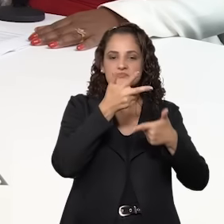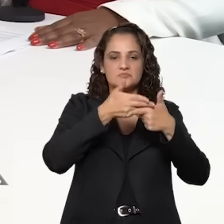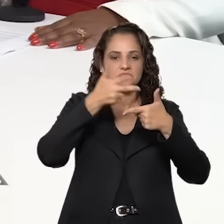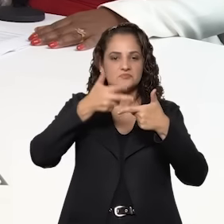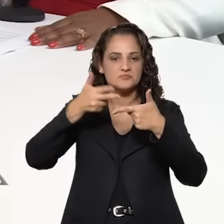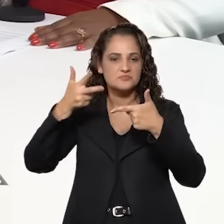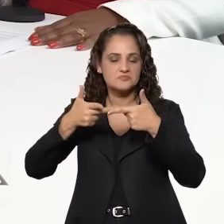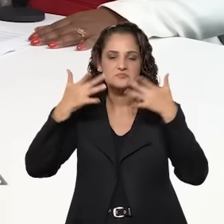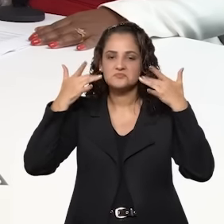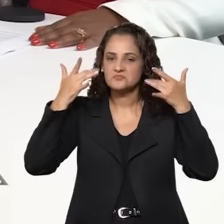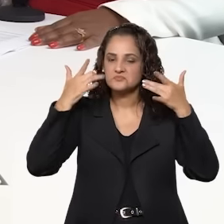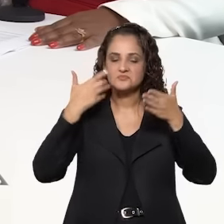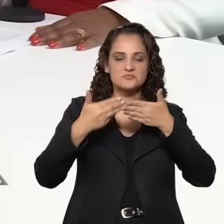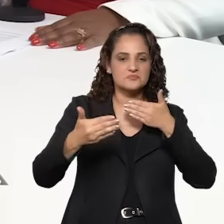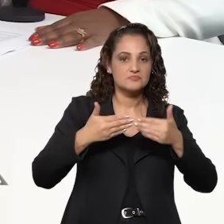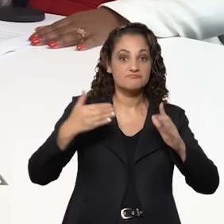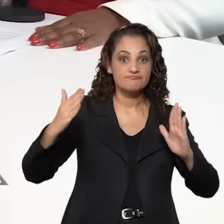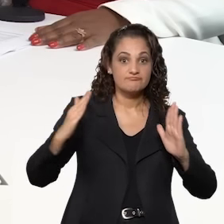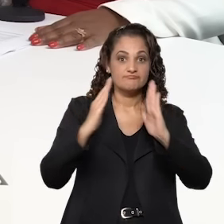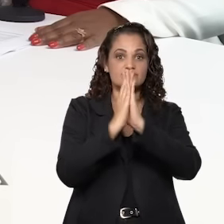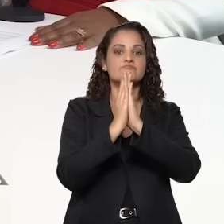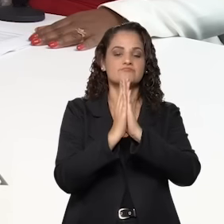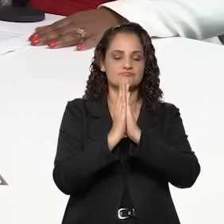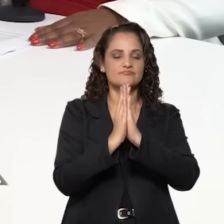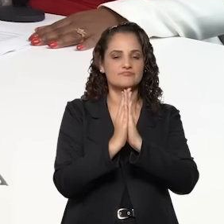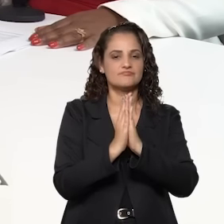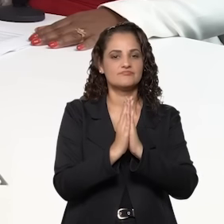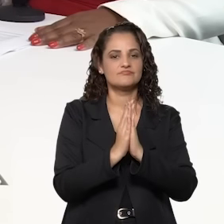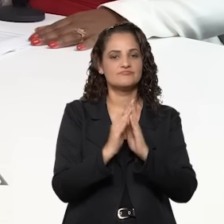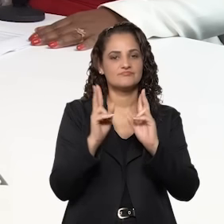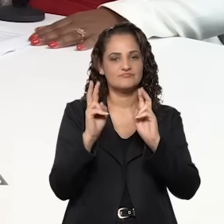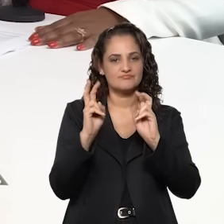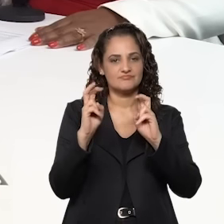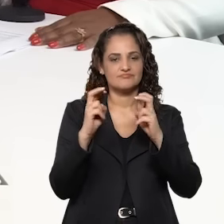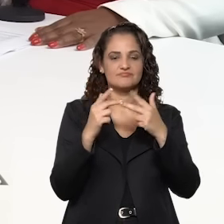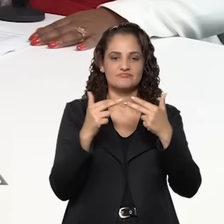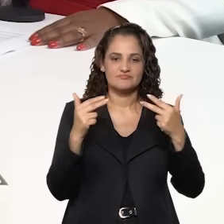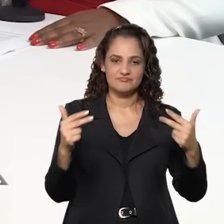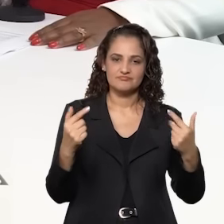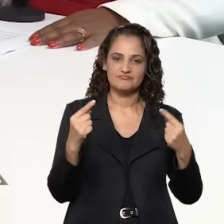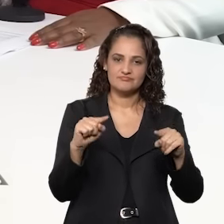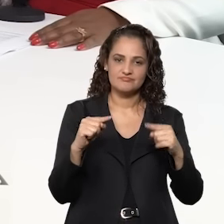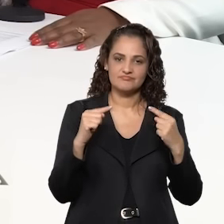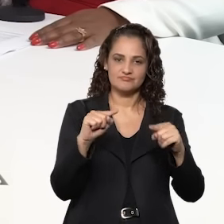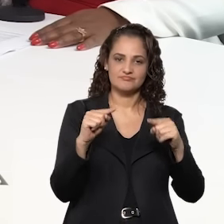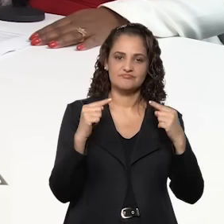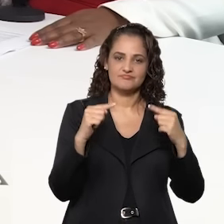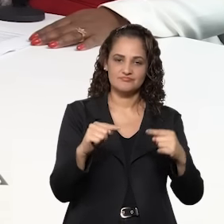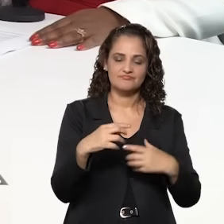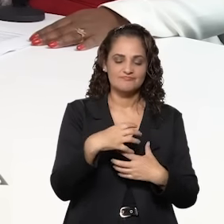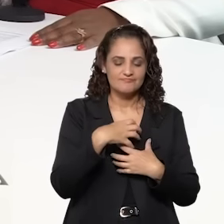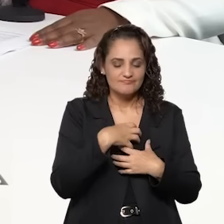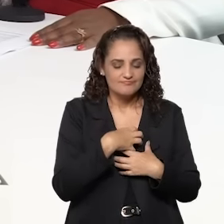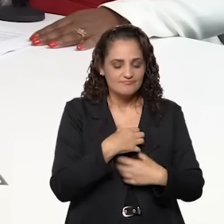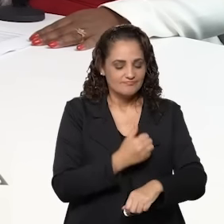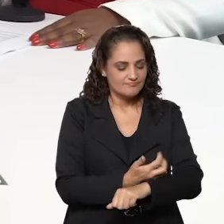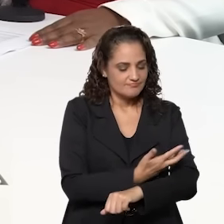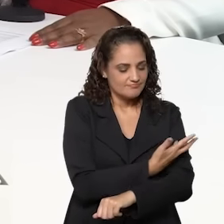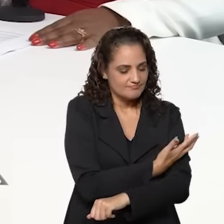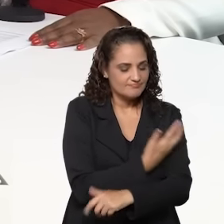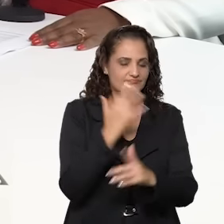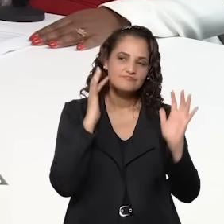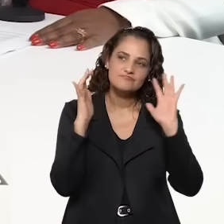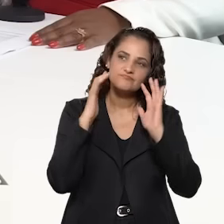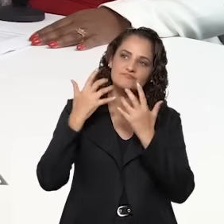série uma peça que tenha impactado e já que a pauta diversidade que tenha provocado sentimentos Sensações